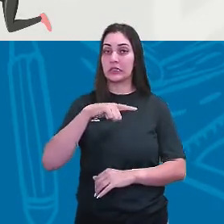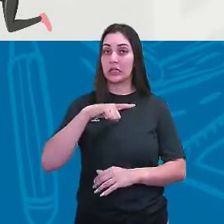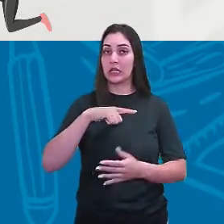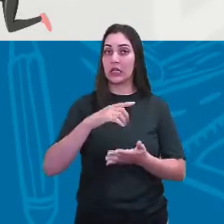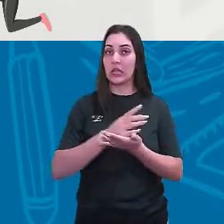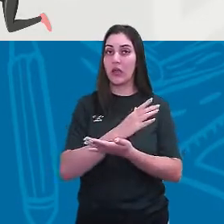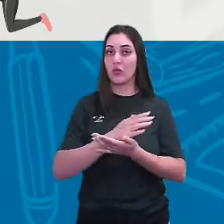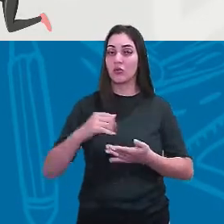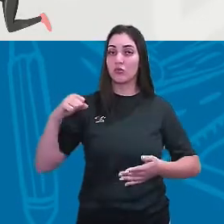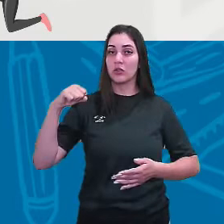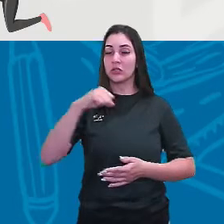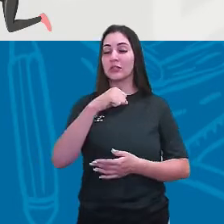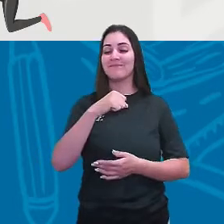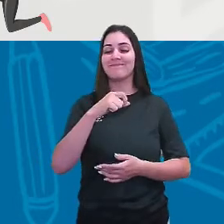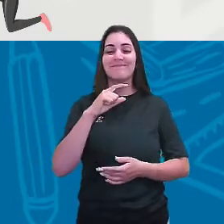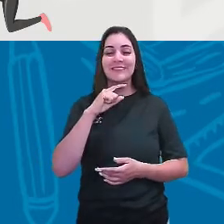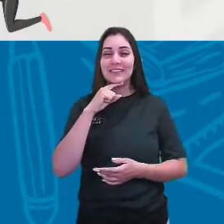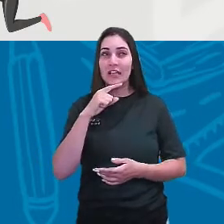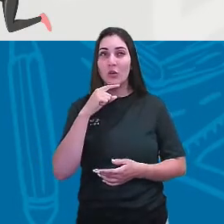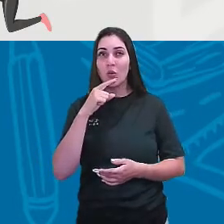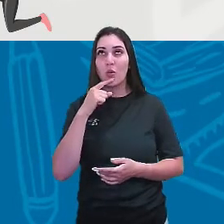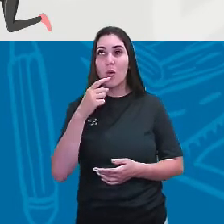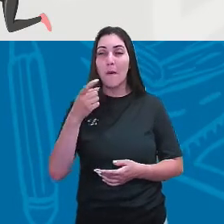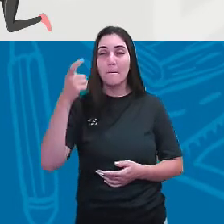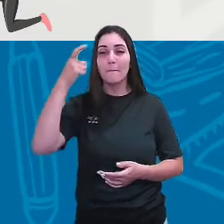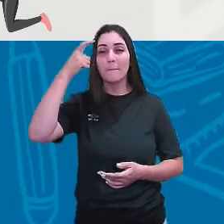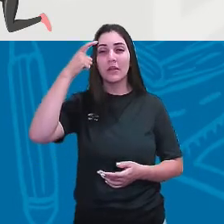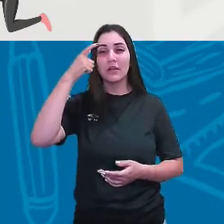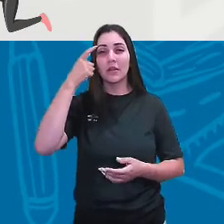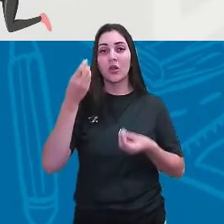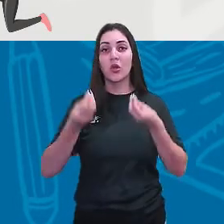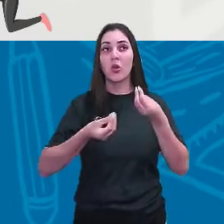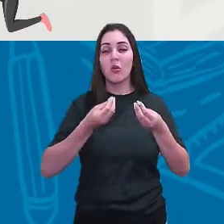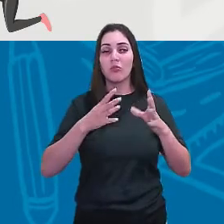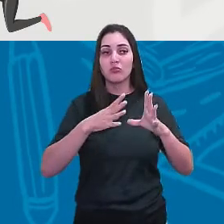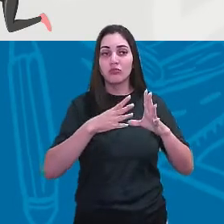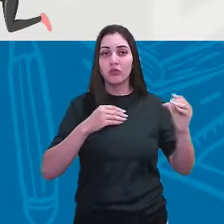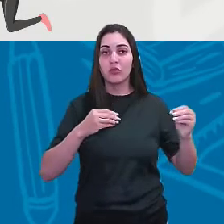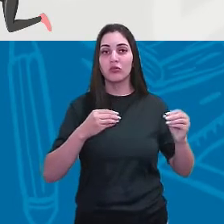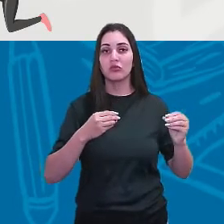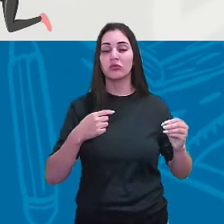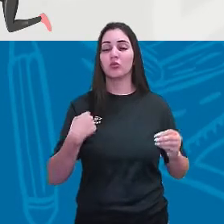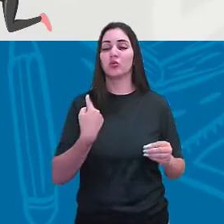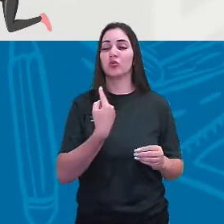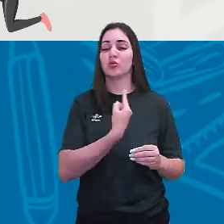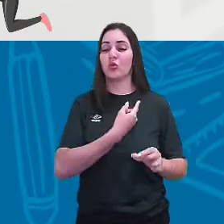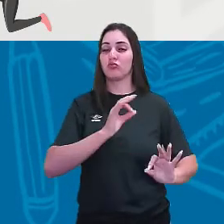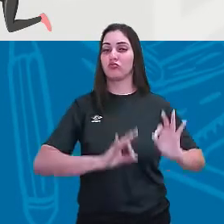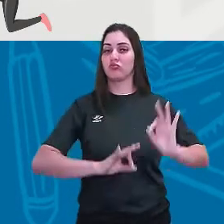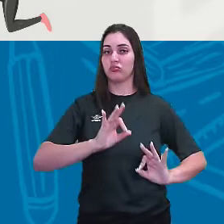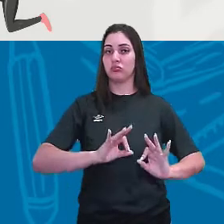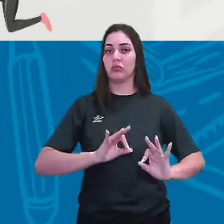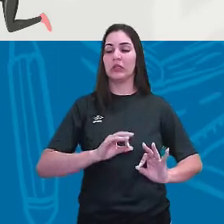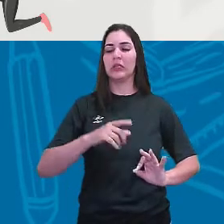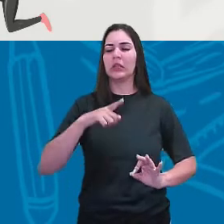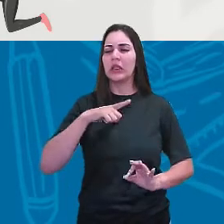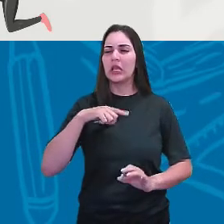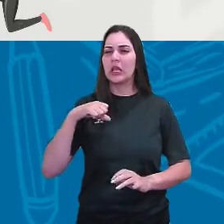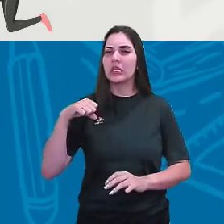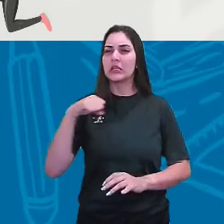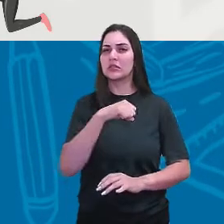que a gente não pode prever, ou seja, que fogem do nosso controle. Existem acidentes que acontecem,